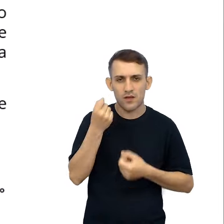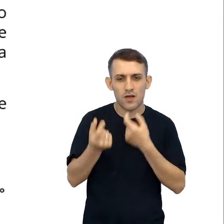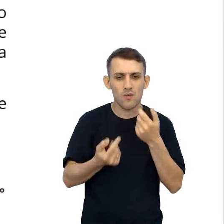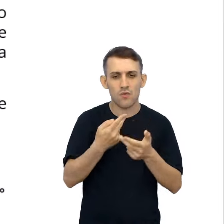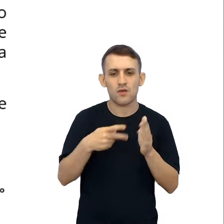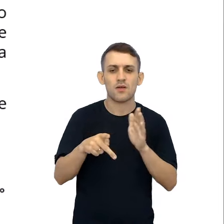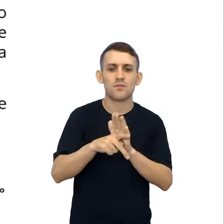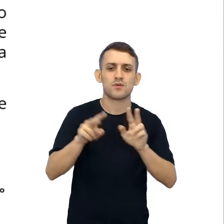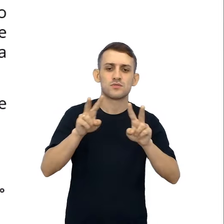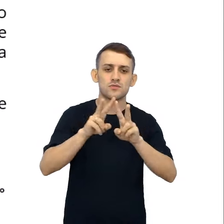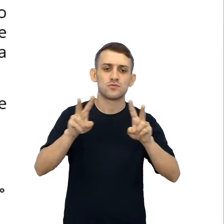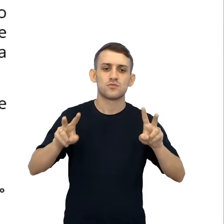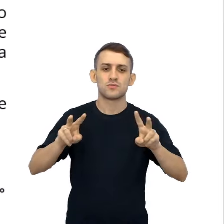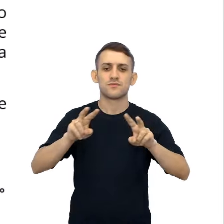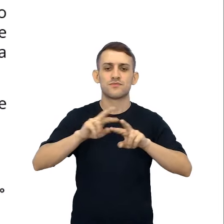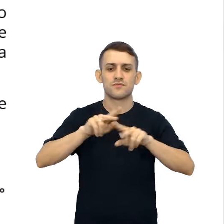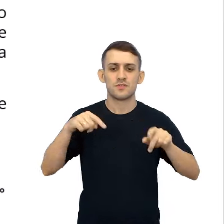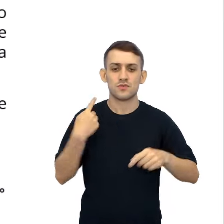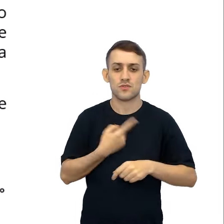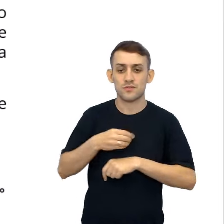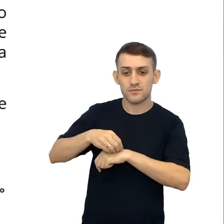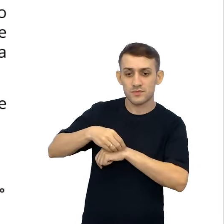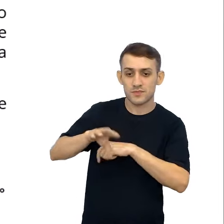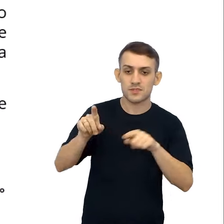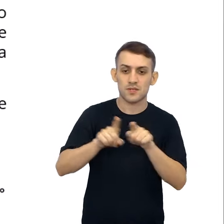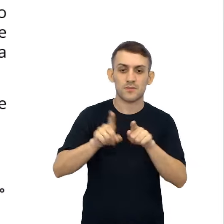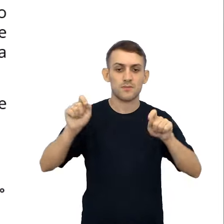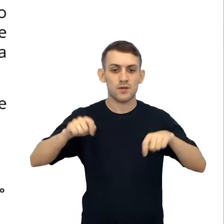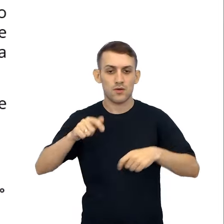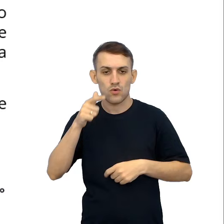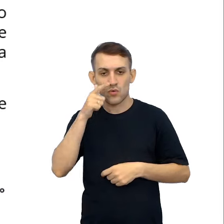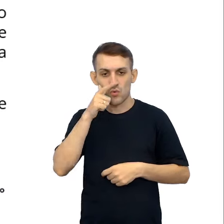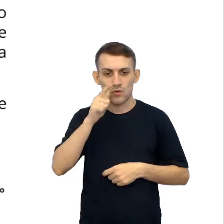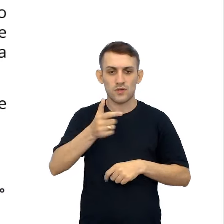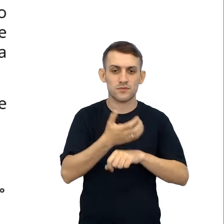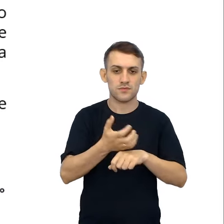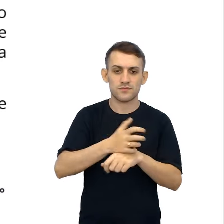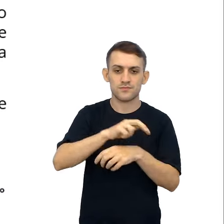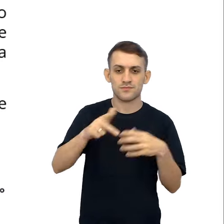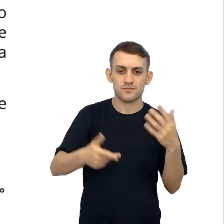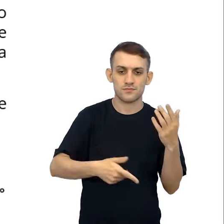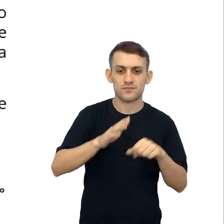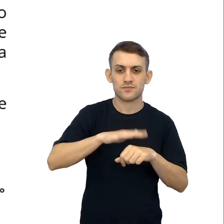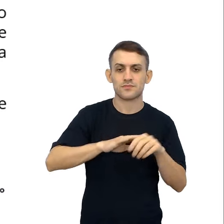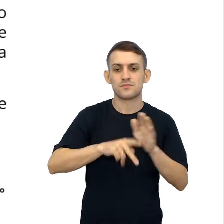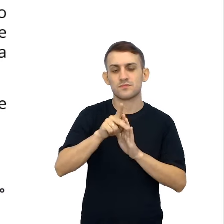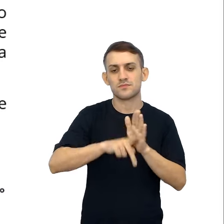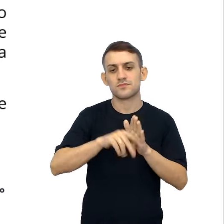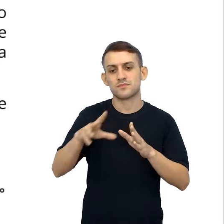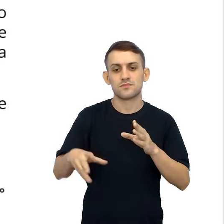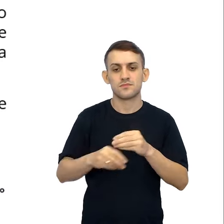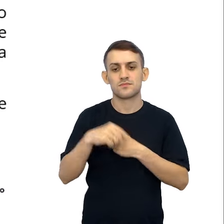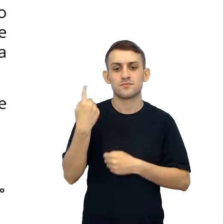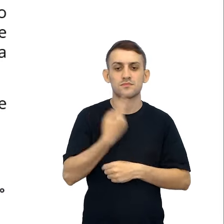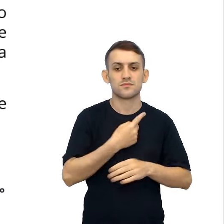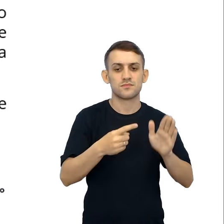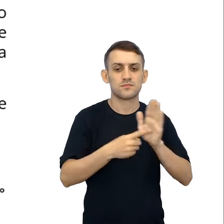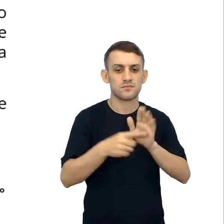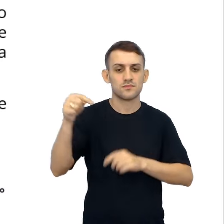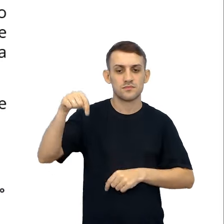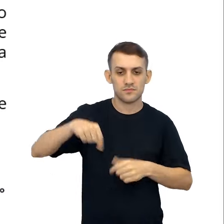acerca da interdisciplinaridade, demos uma sugestão de alcançar a interdisciplinaridade por meio de um projeto integrador. Nós apresentamos